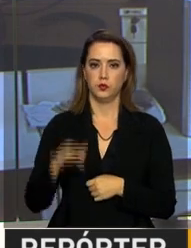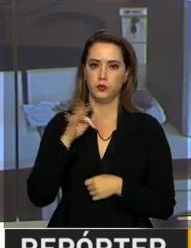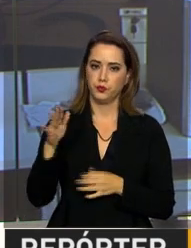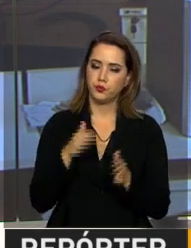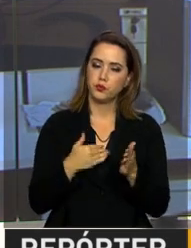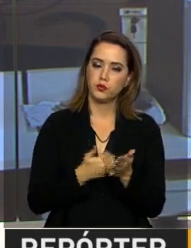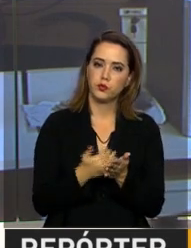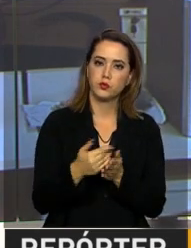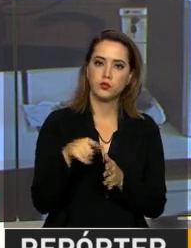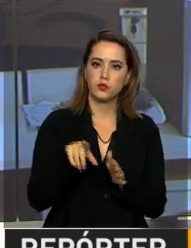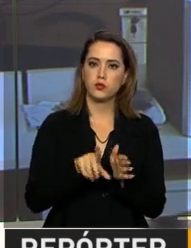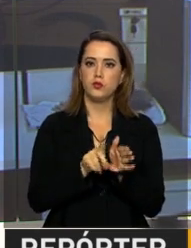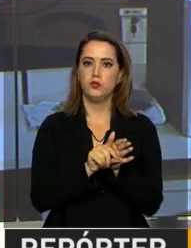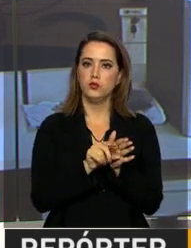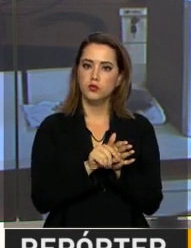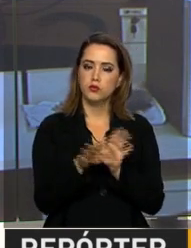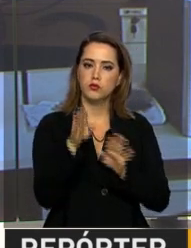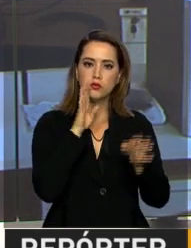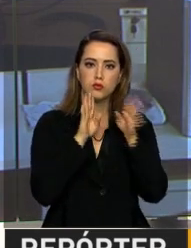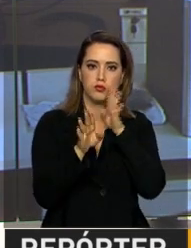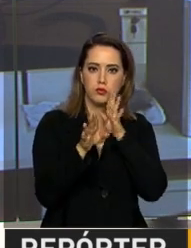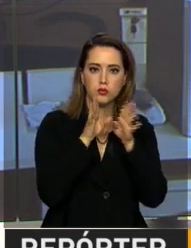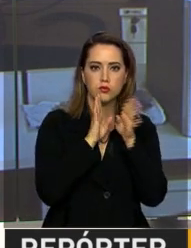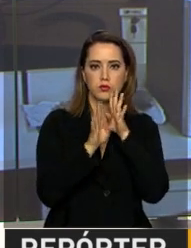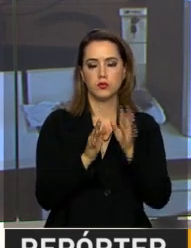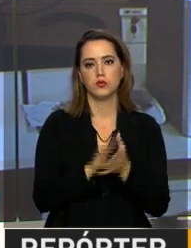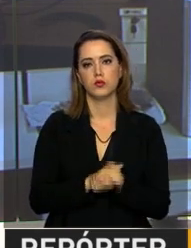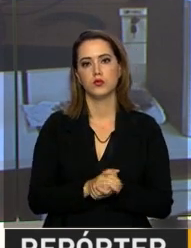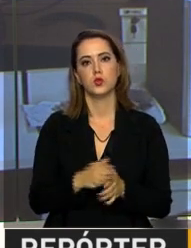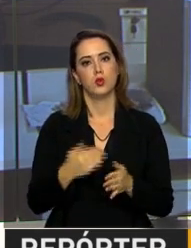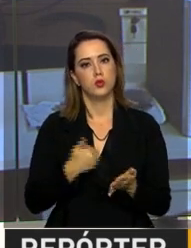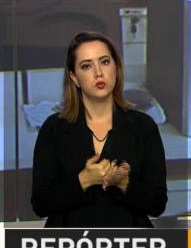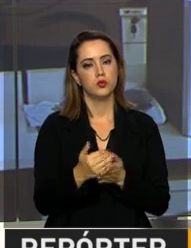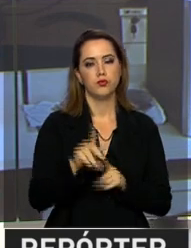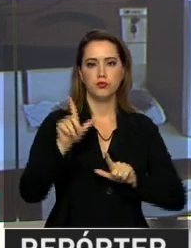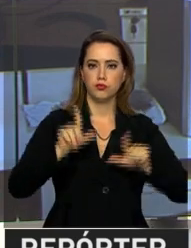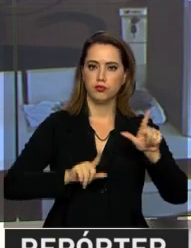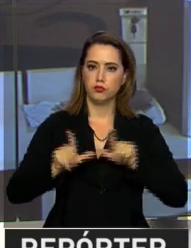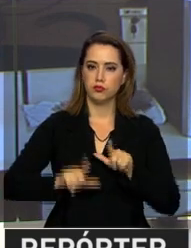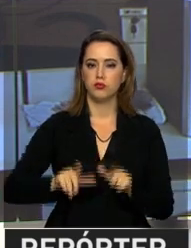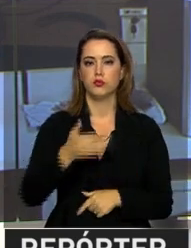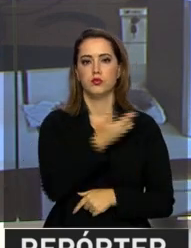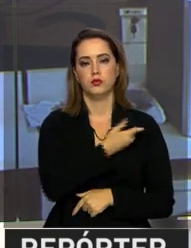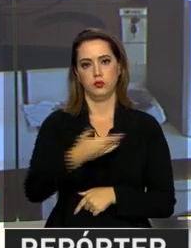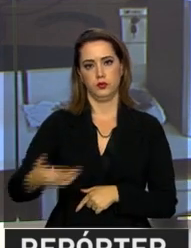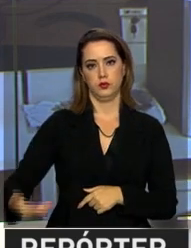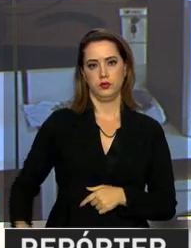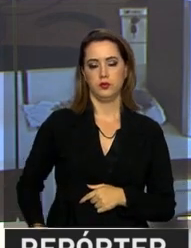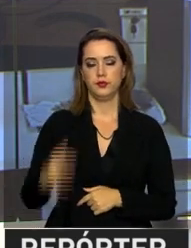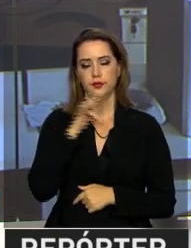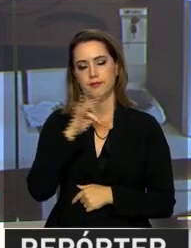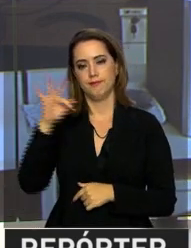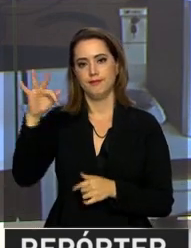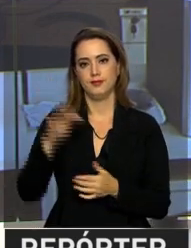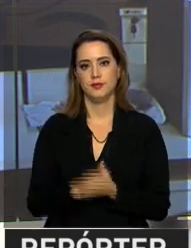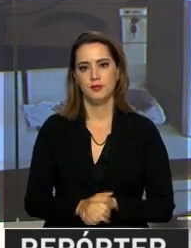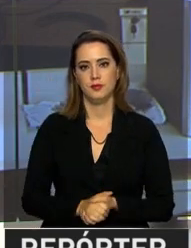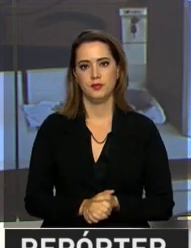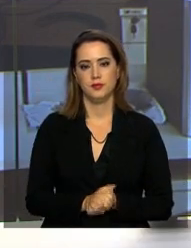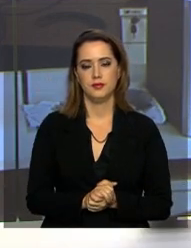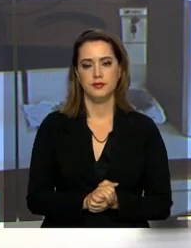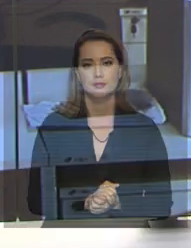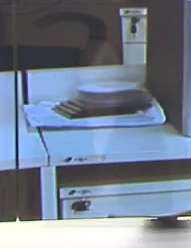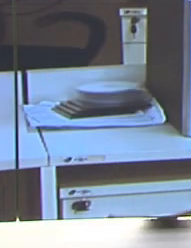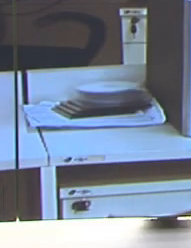acompanhe também as novidades em nossas redes sociais e você continue com a gente aqui na NBR a TV do Governo